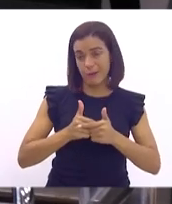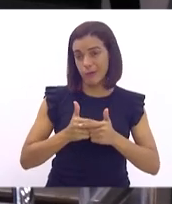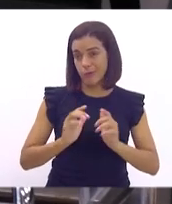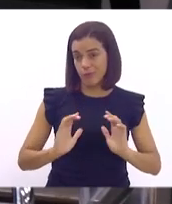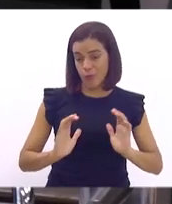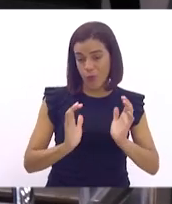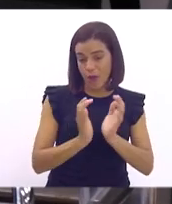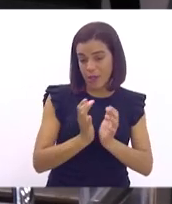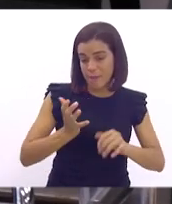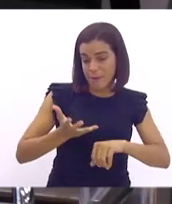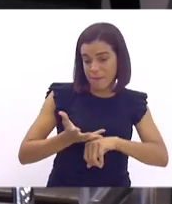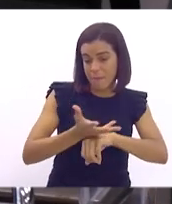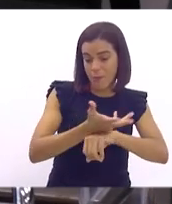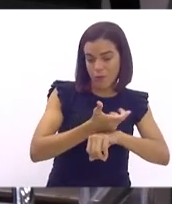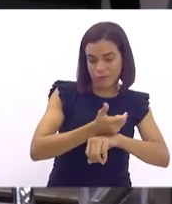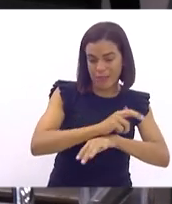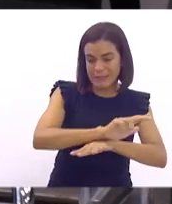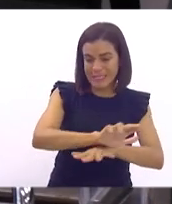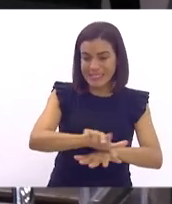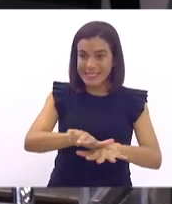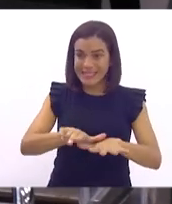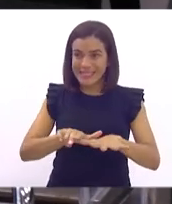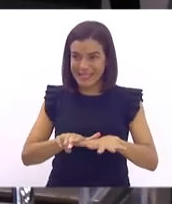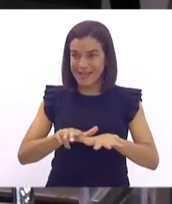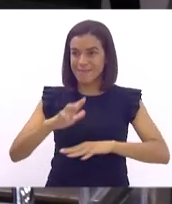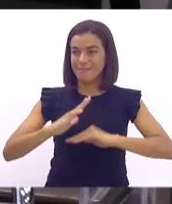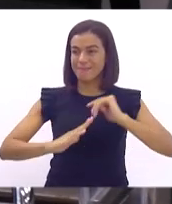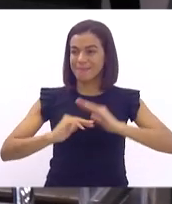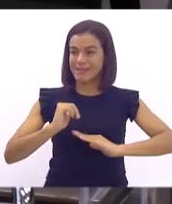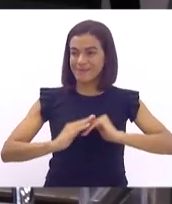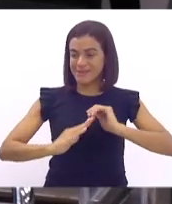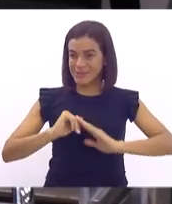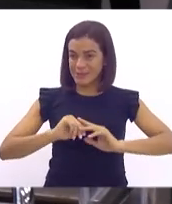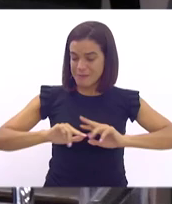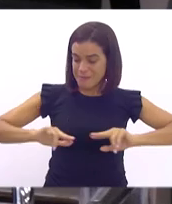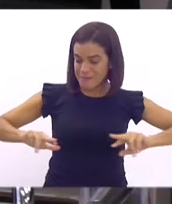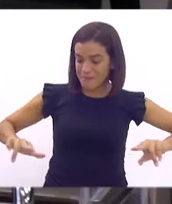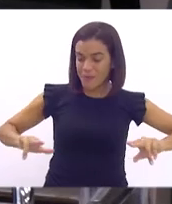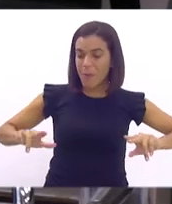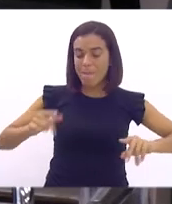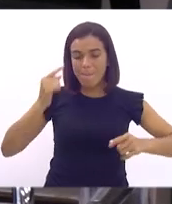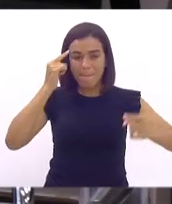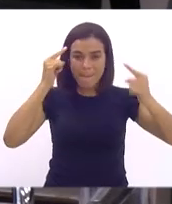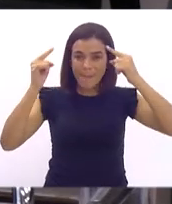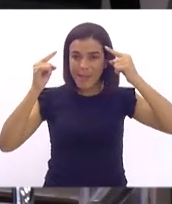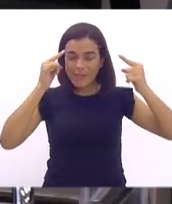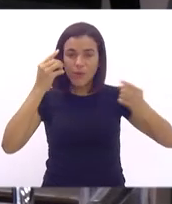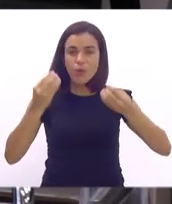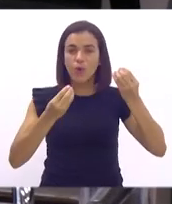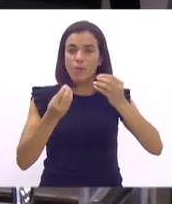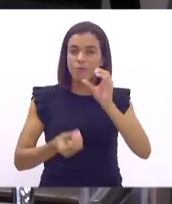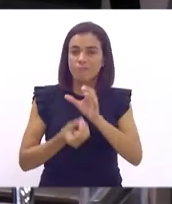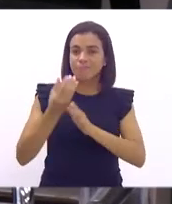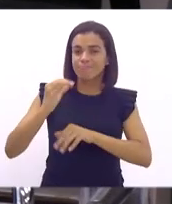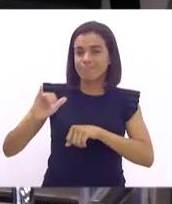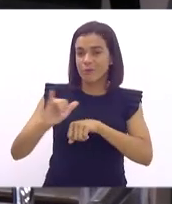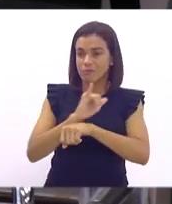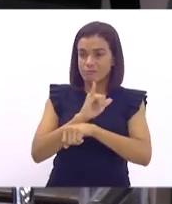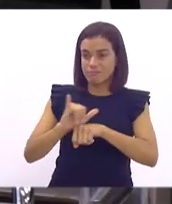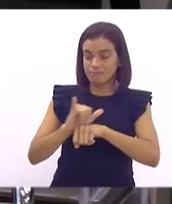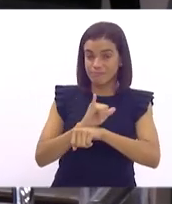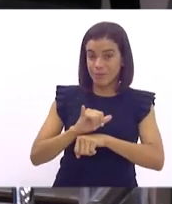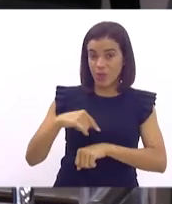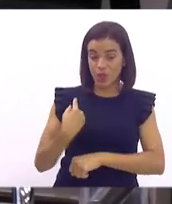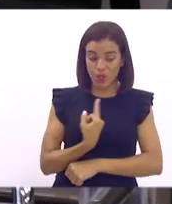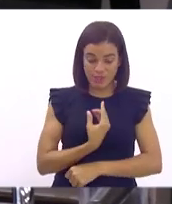né, multiprofissional interdisciplinar, para pensar e criar estratégias. Então, a nossa